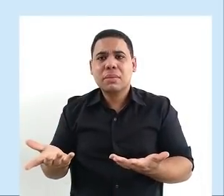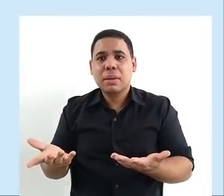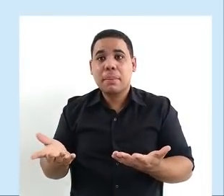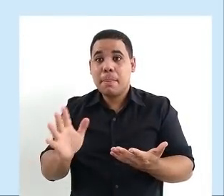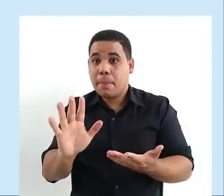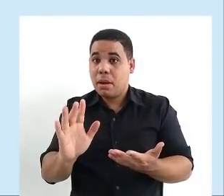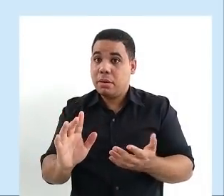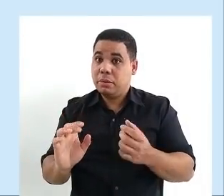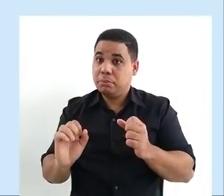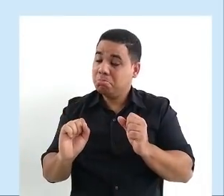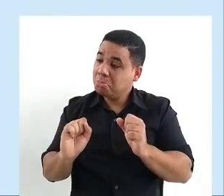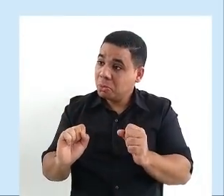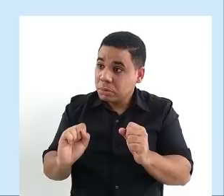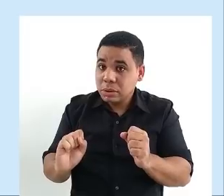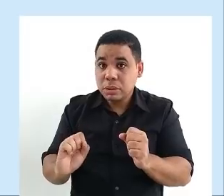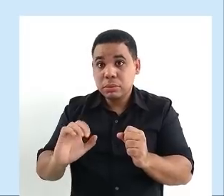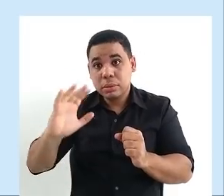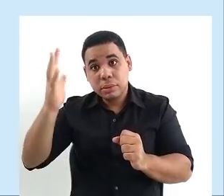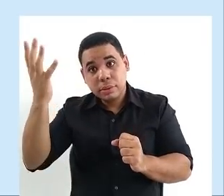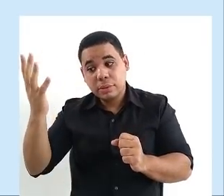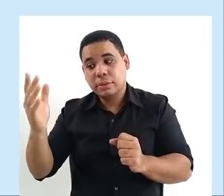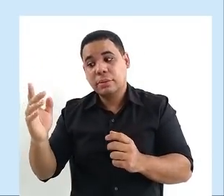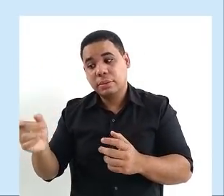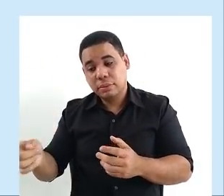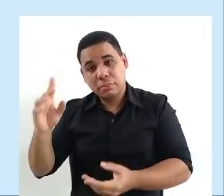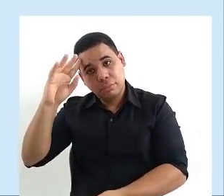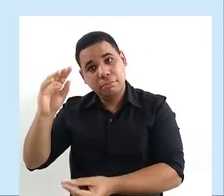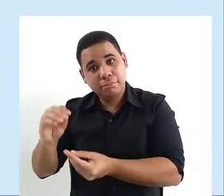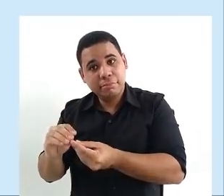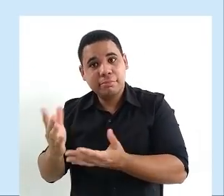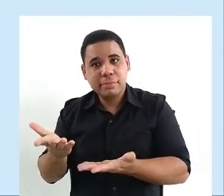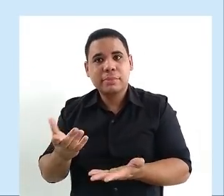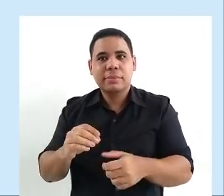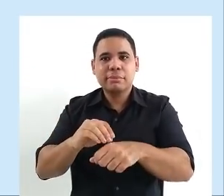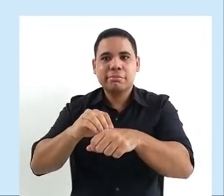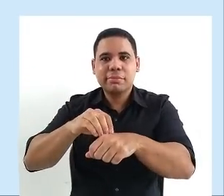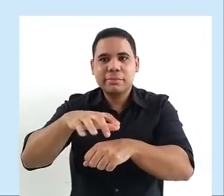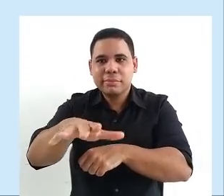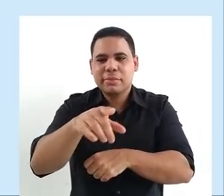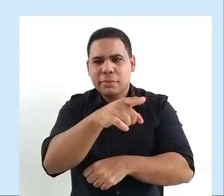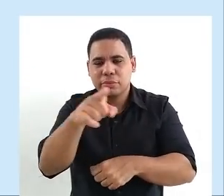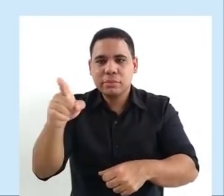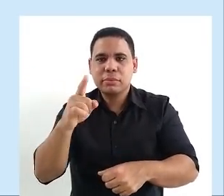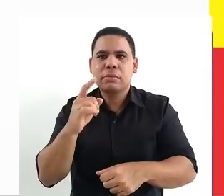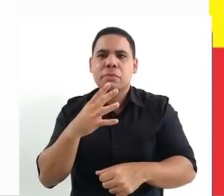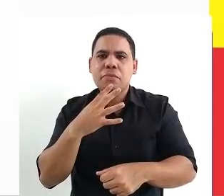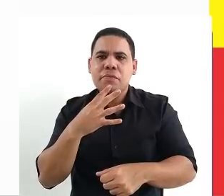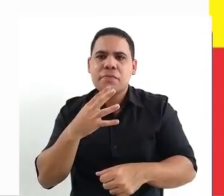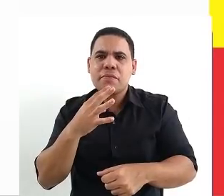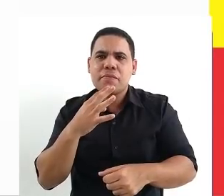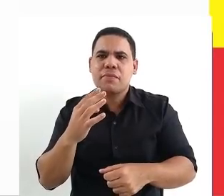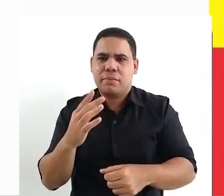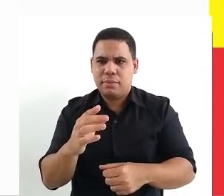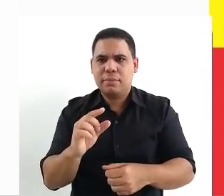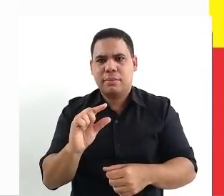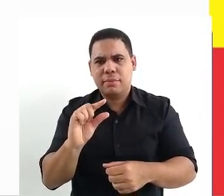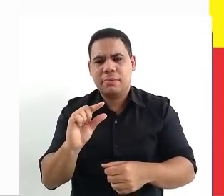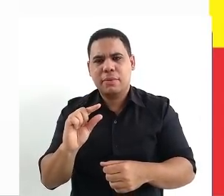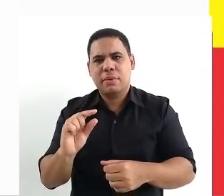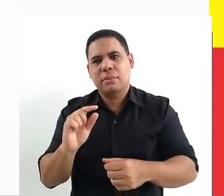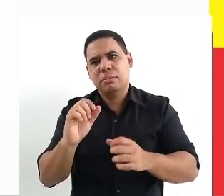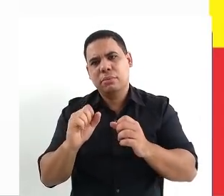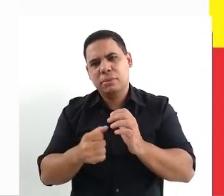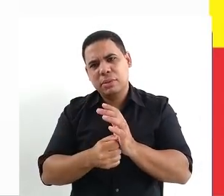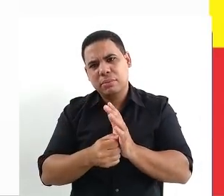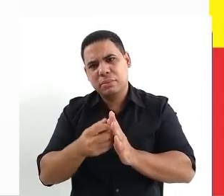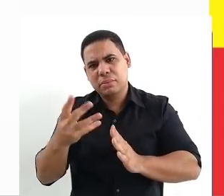a história da probabilidade e de alguns matemáticos que contribuíram para essa área. Olha, acompanhe aí na tua